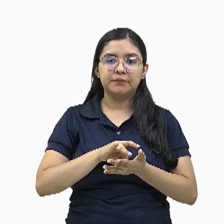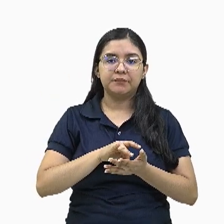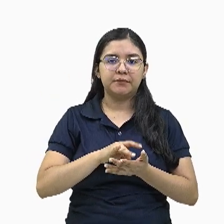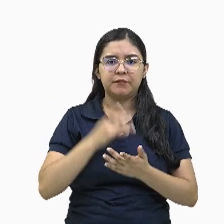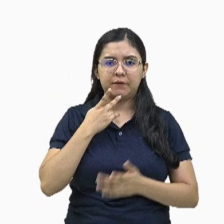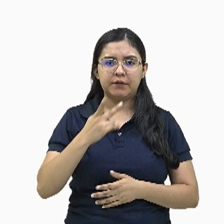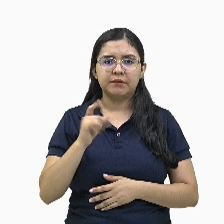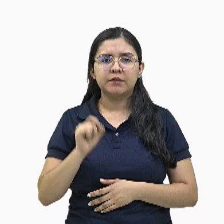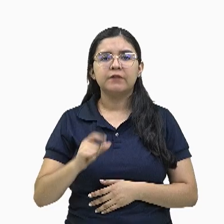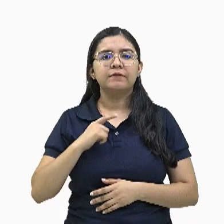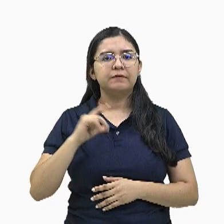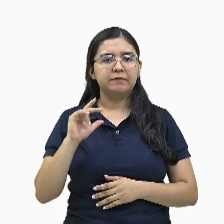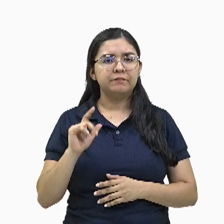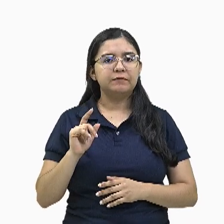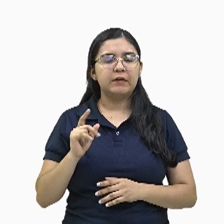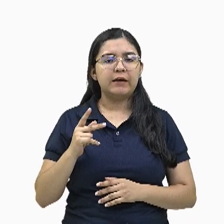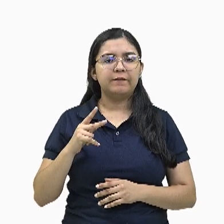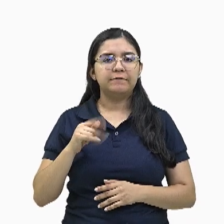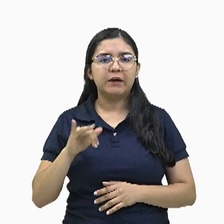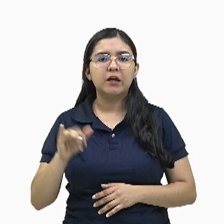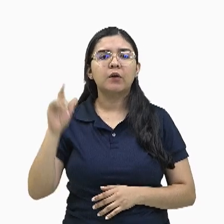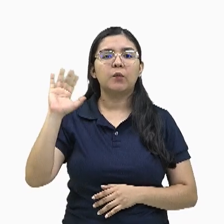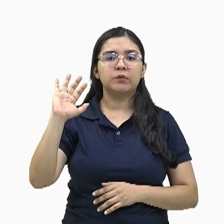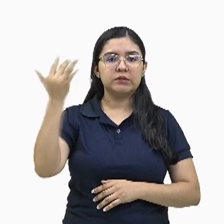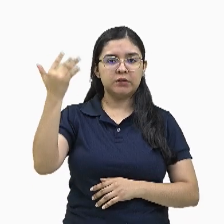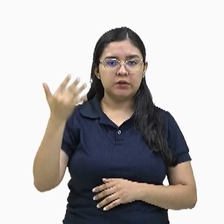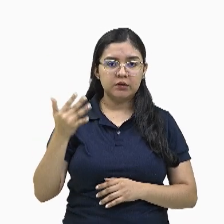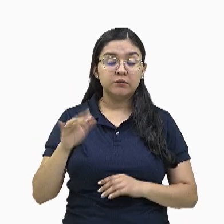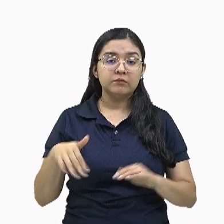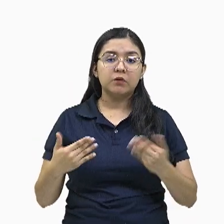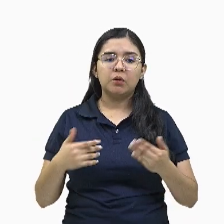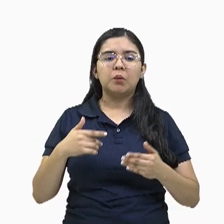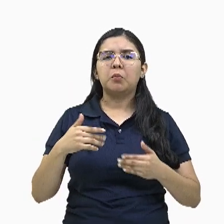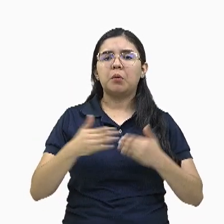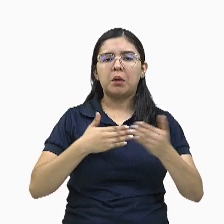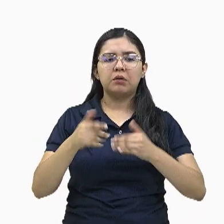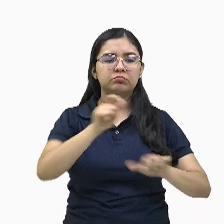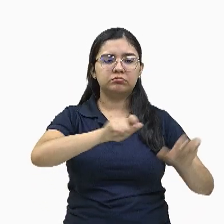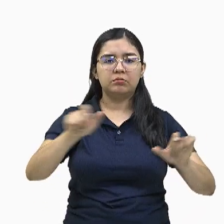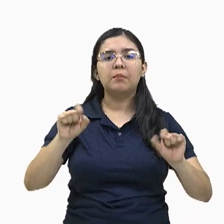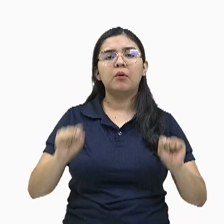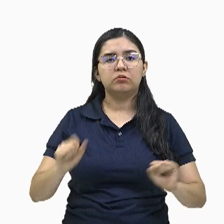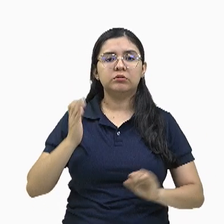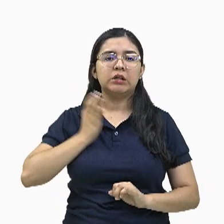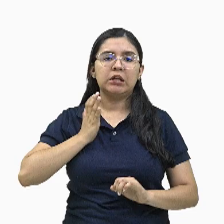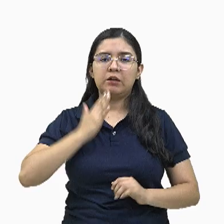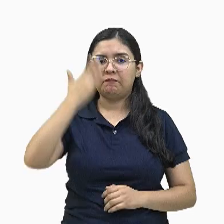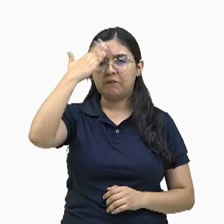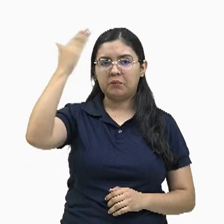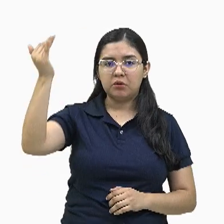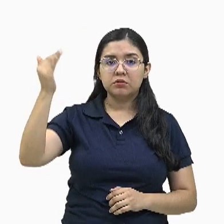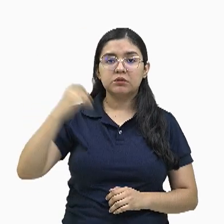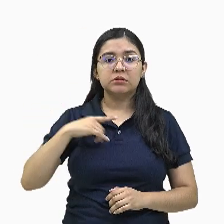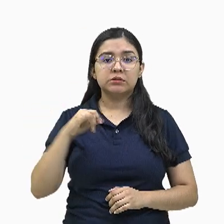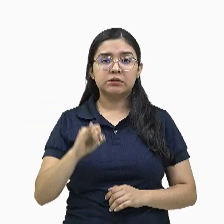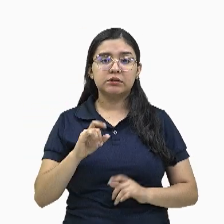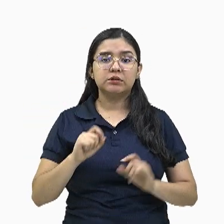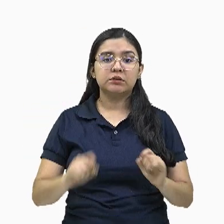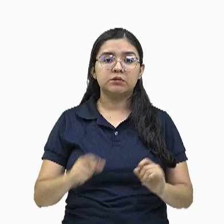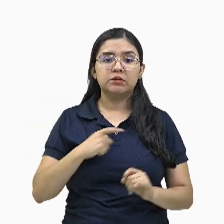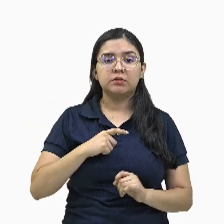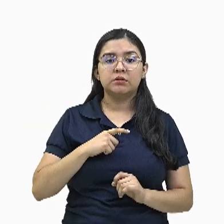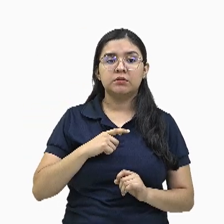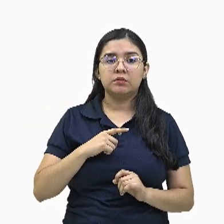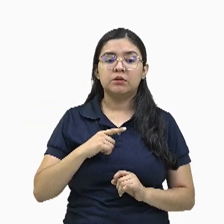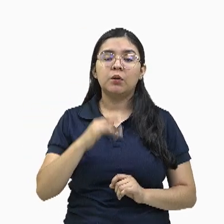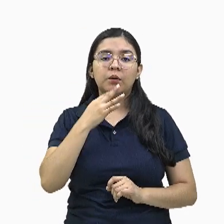dizendo que isso vai acontecer como futuro. Então, qualquer pessoa pode ficar rica e famosa se conhecer as